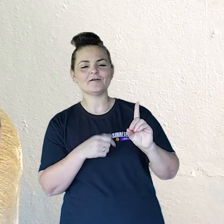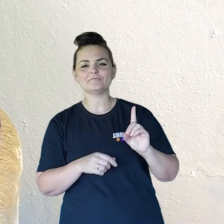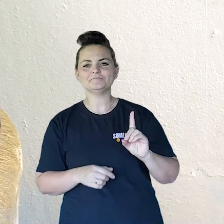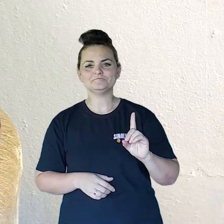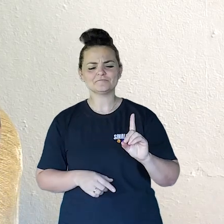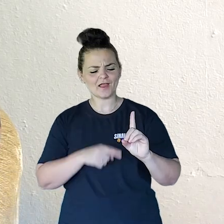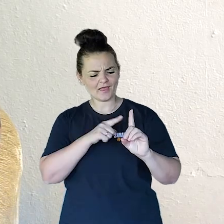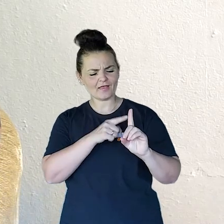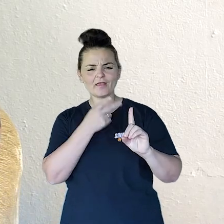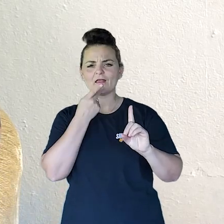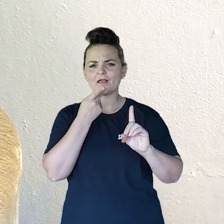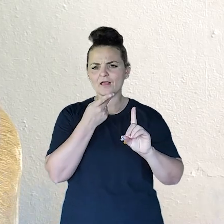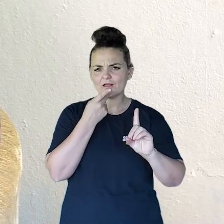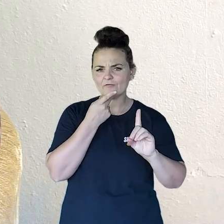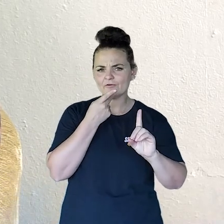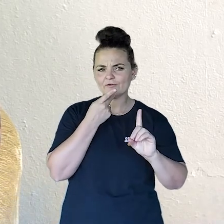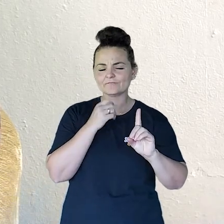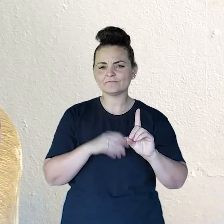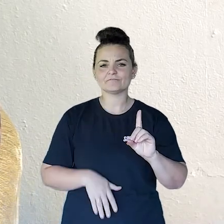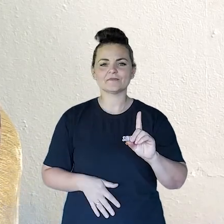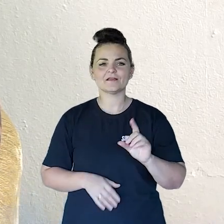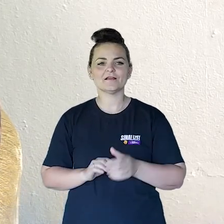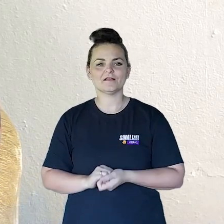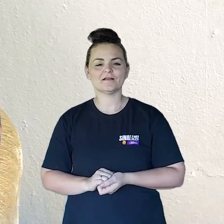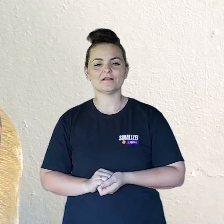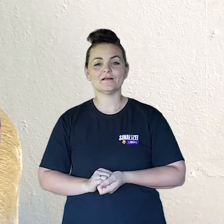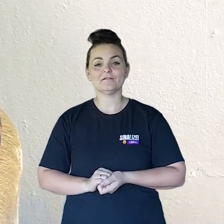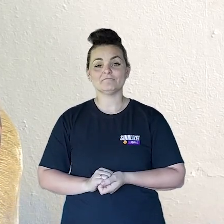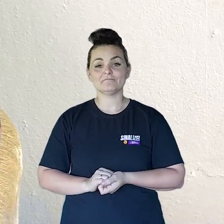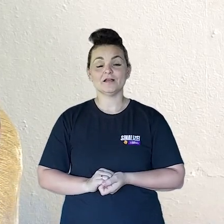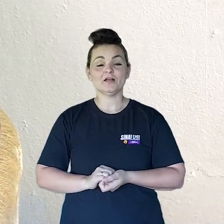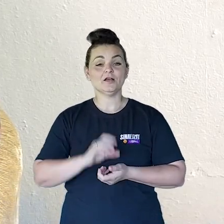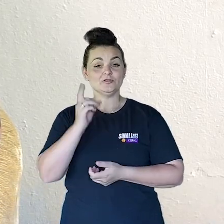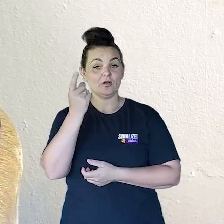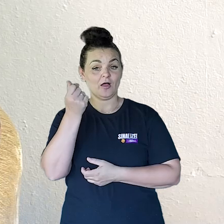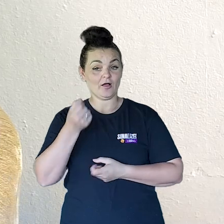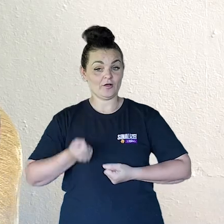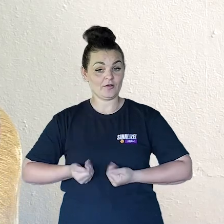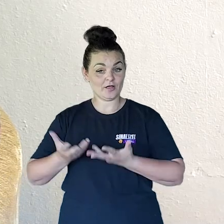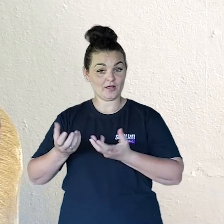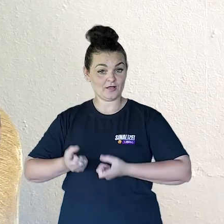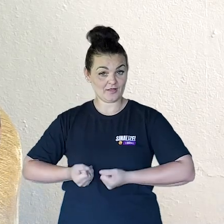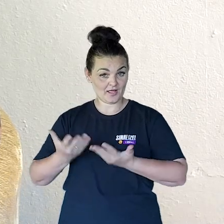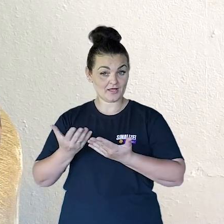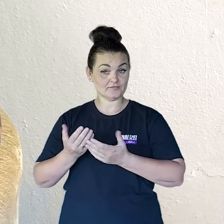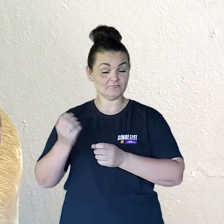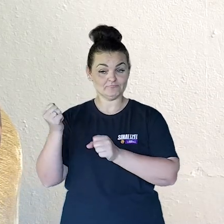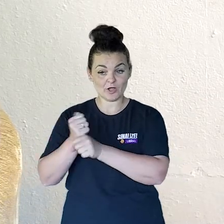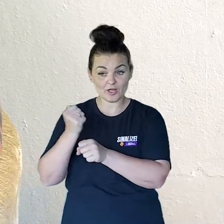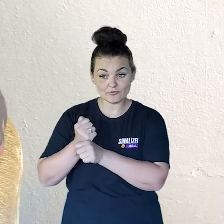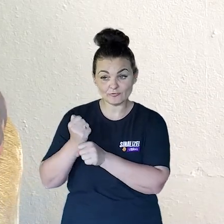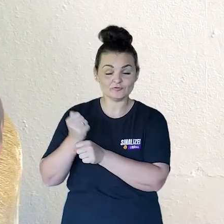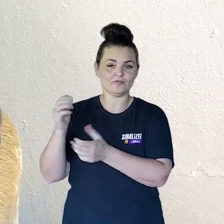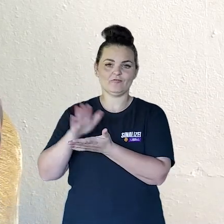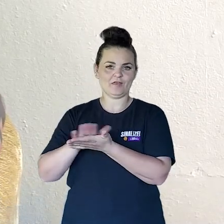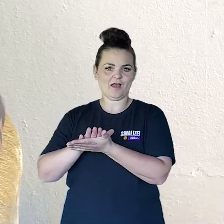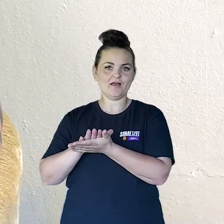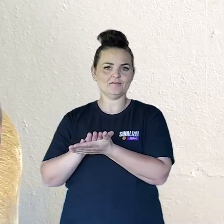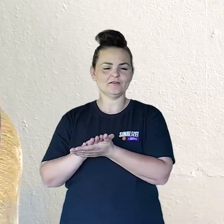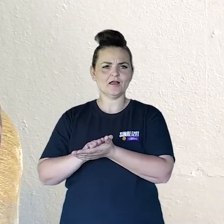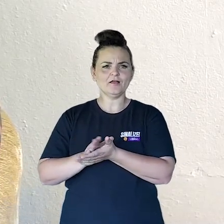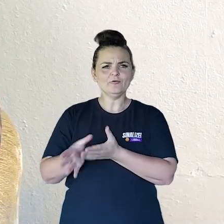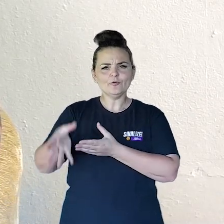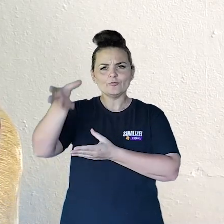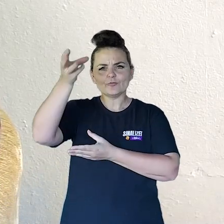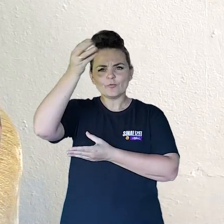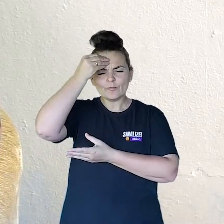falou, só gasta dinheiro agora quem nunca construiu nada. E aquilo ficou na minha cabeça. E como e aquilo eu